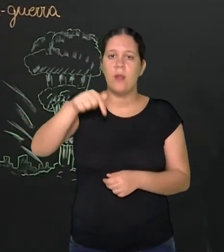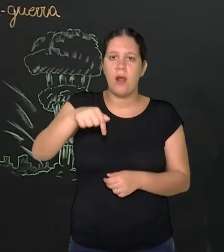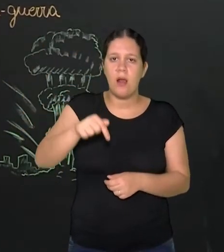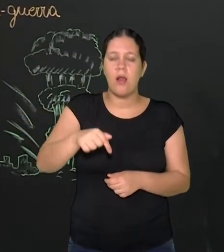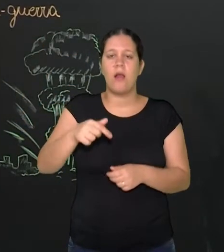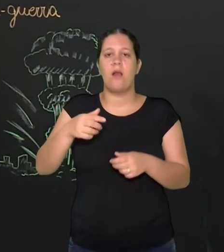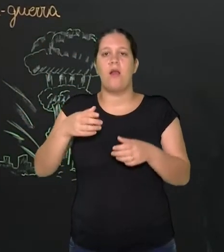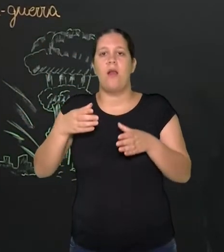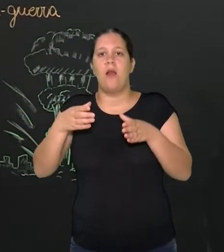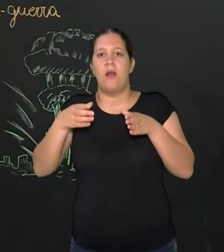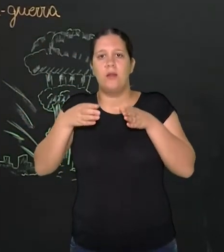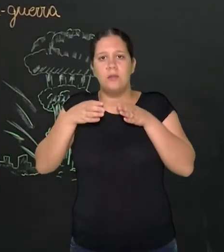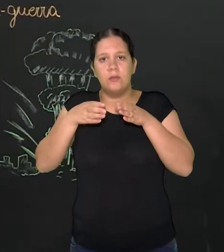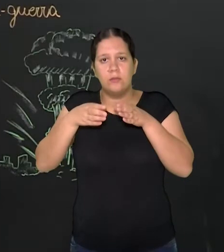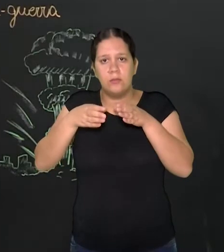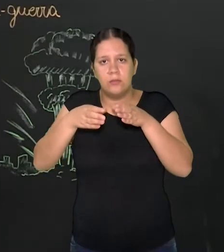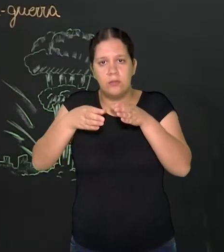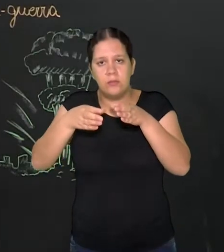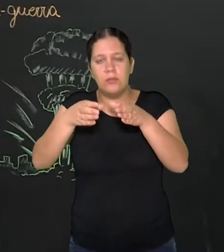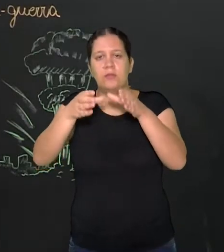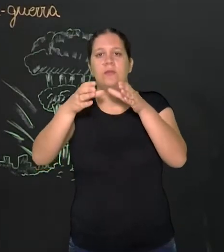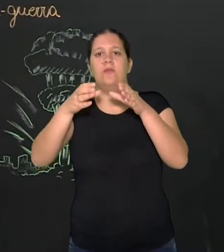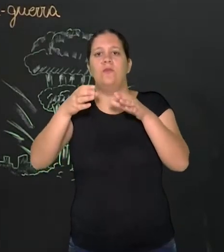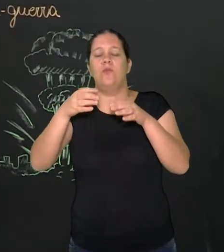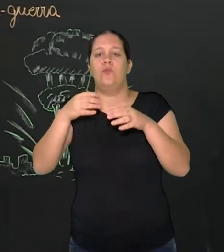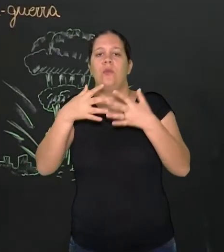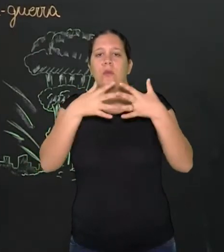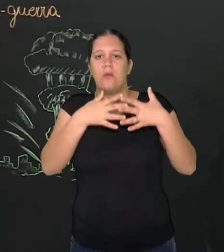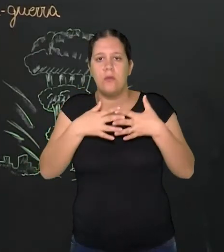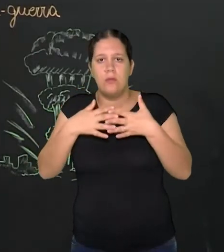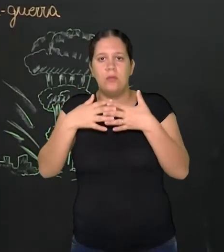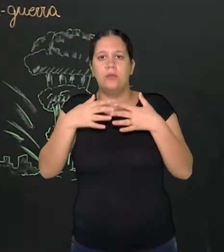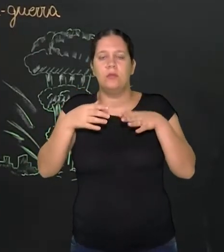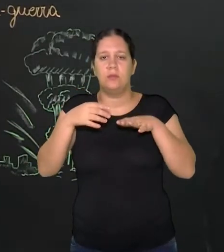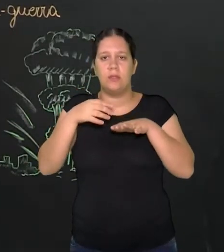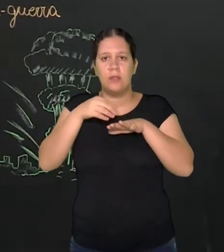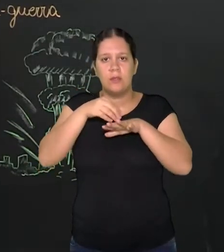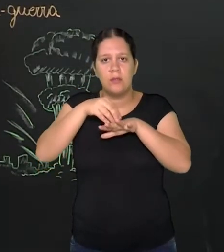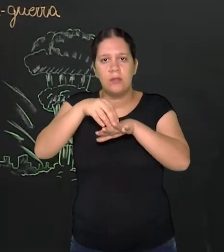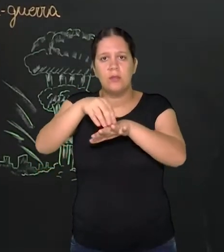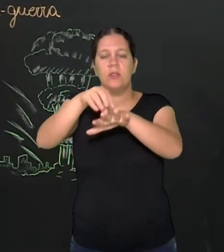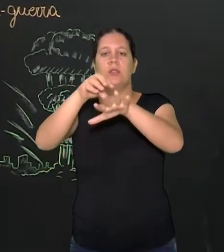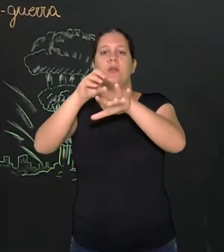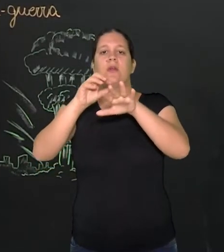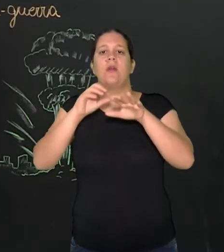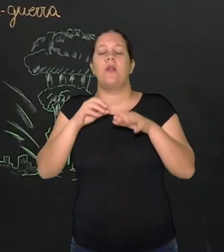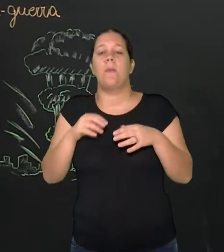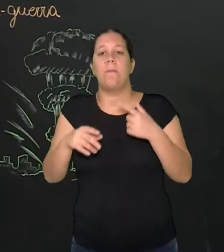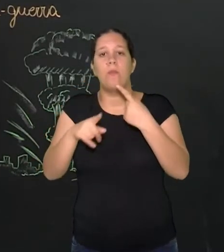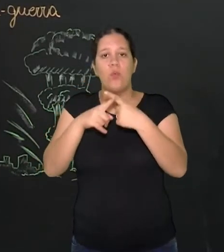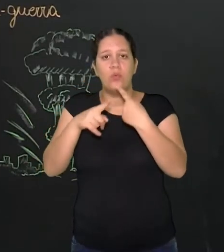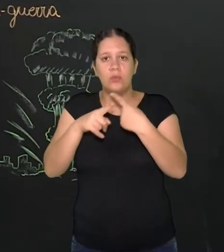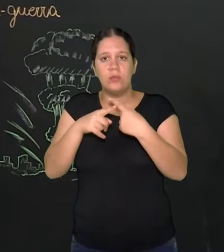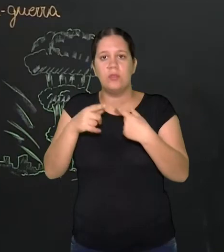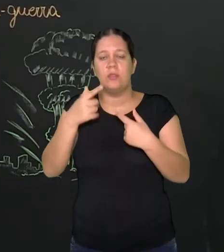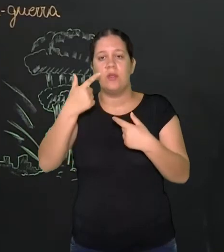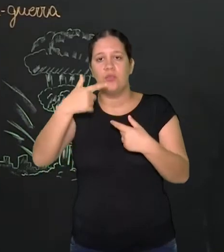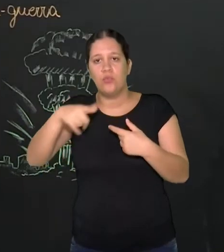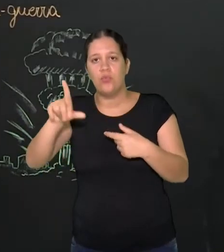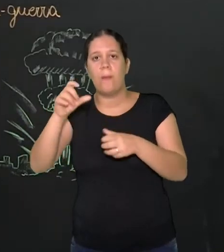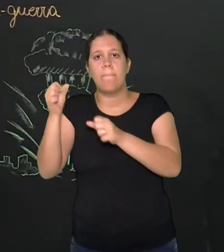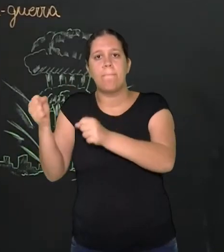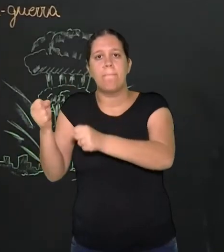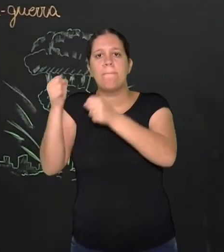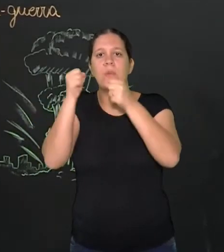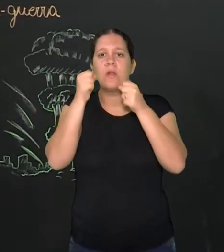carro aberto, com toda uma demonstração dos exércitos. Aqui que entra a tal da política do apaziguamento. Por quê? As